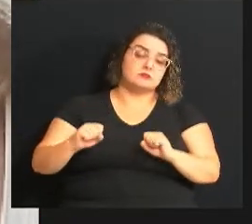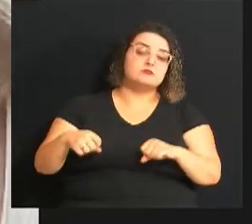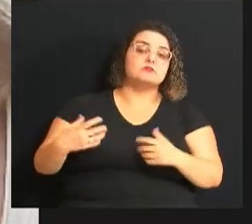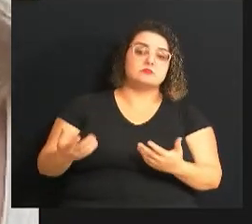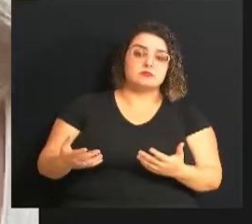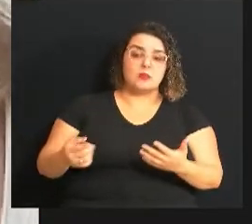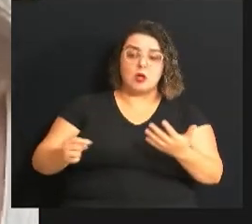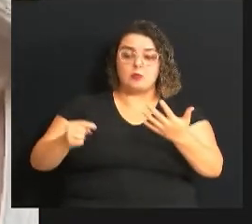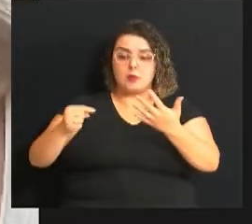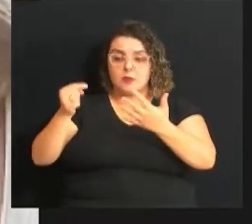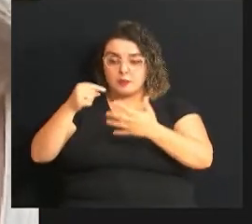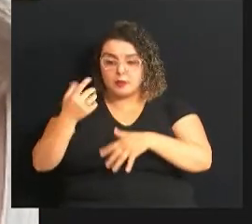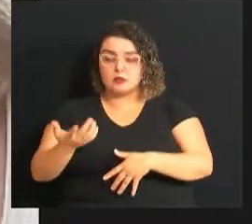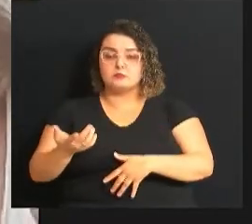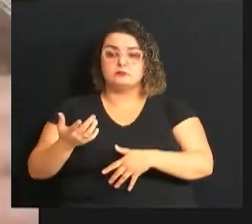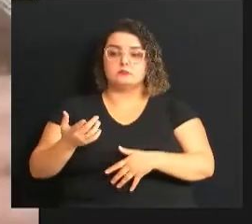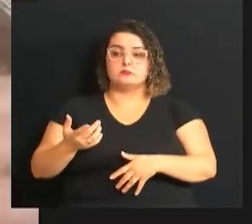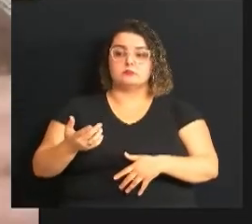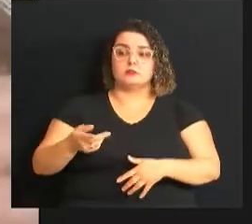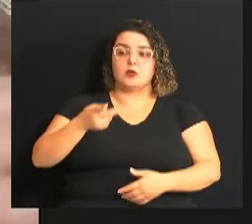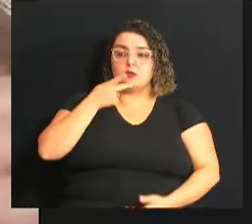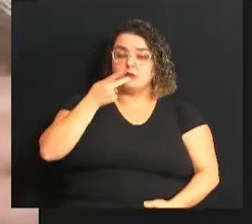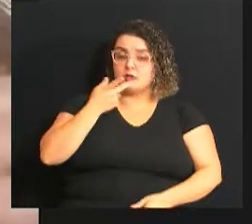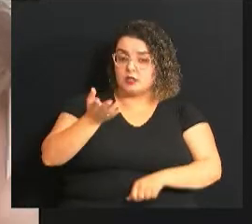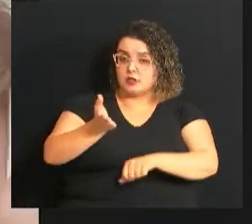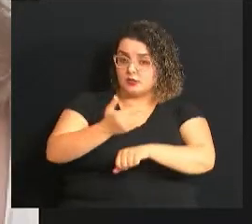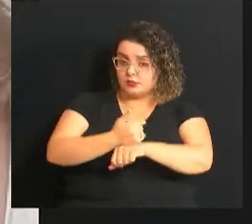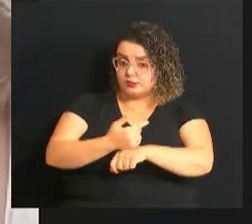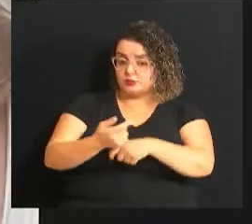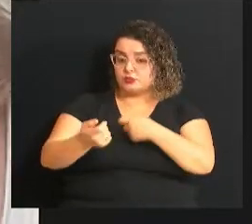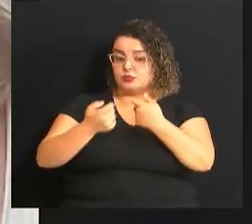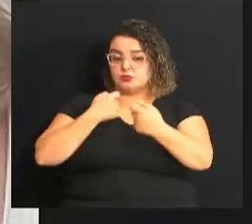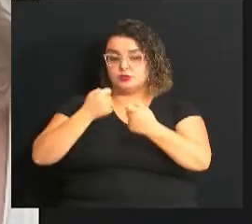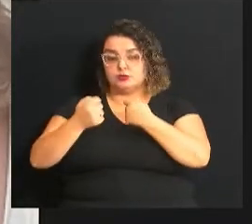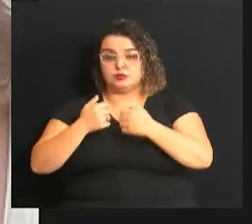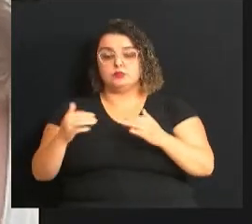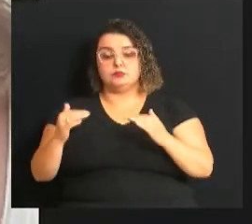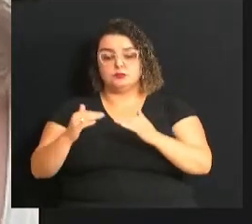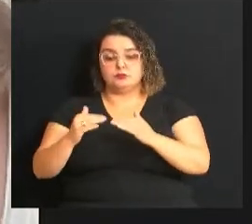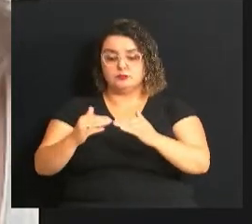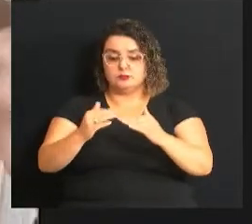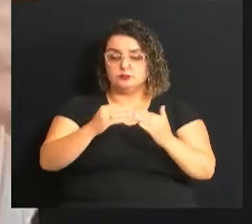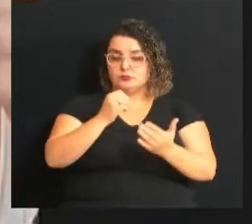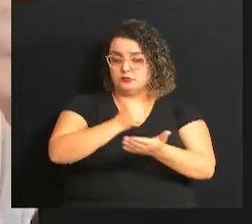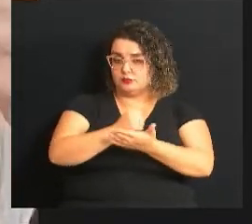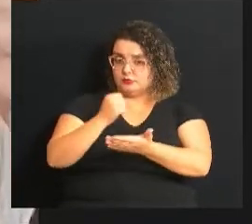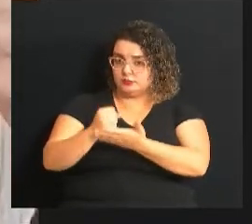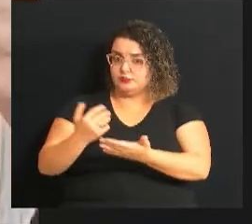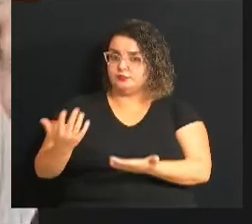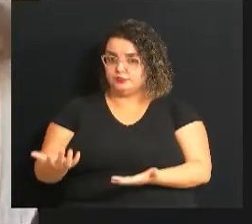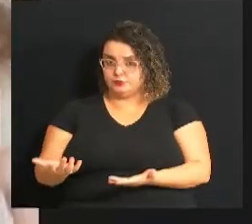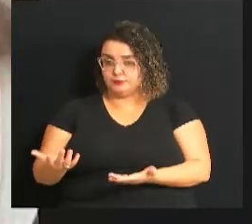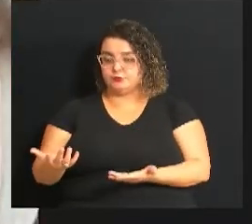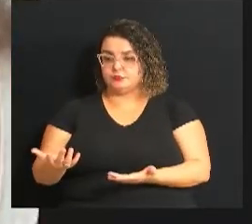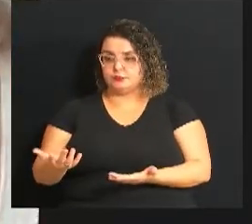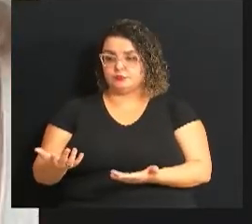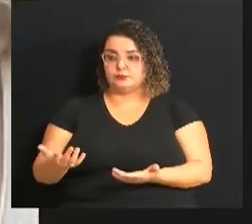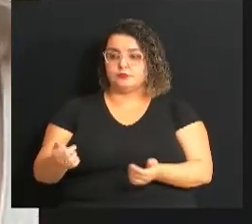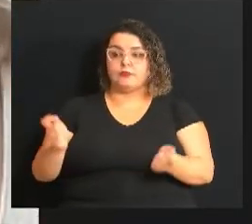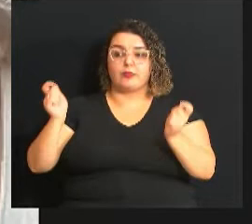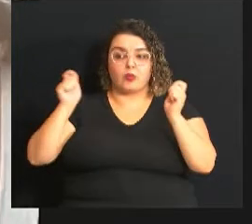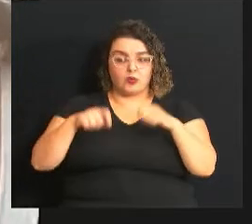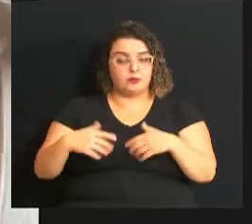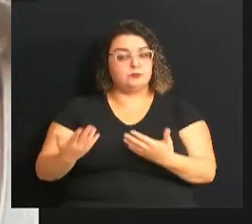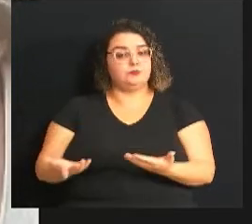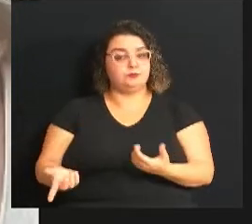observações anteriores que eu coloquei, de negociação contratual, tá? de possibilidades de